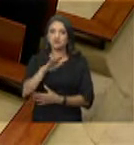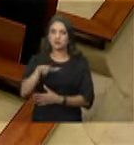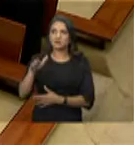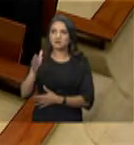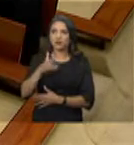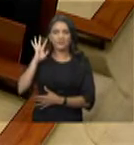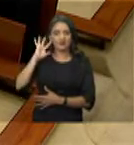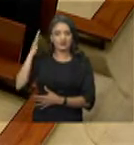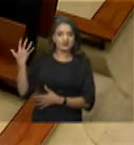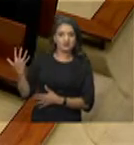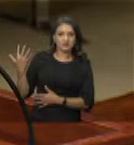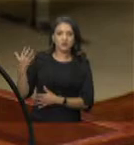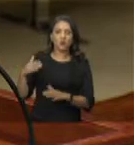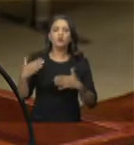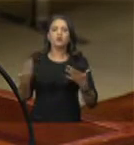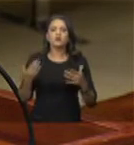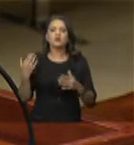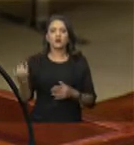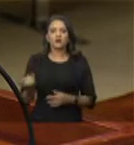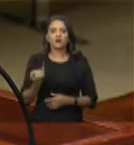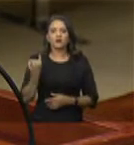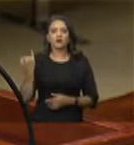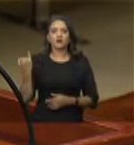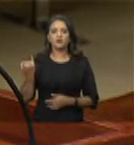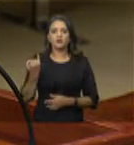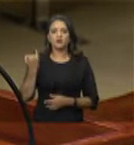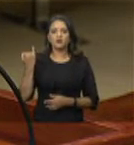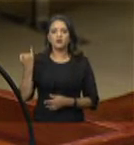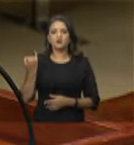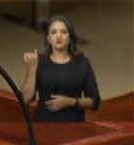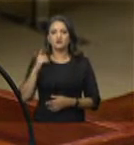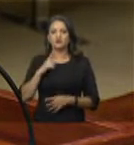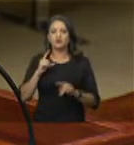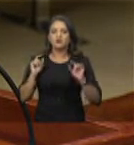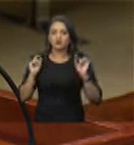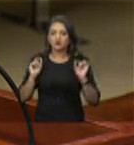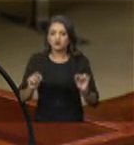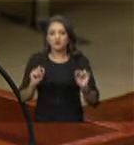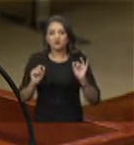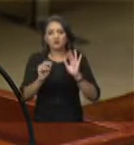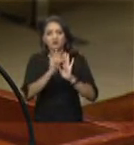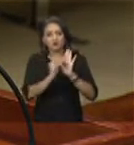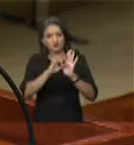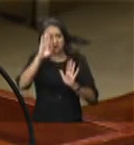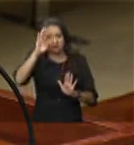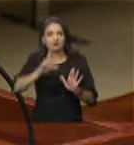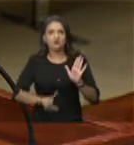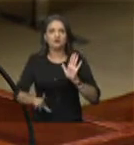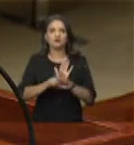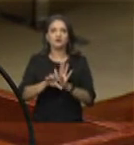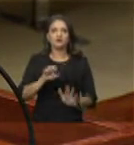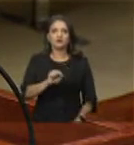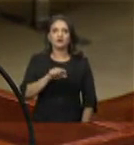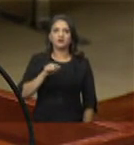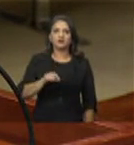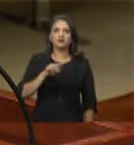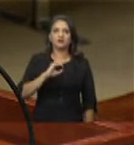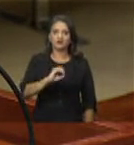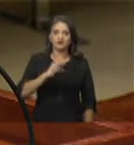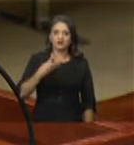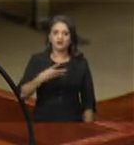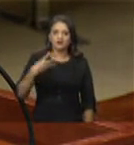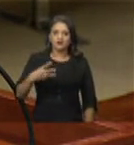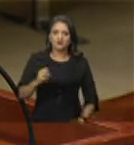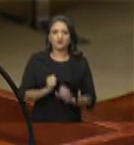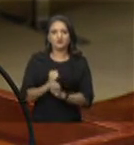a nós interessa o plano de fundo que é a lei 8.033 de 90